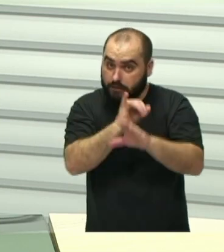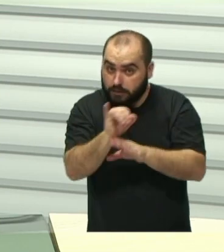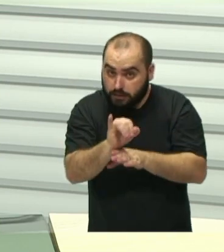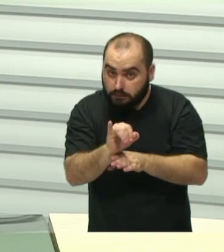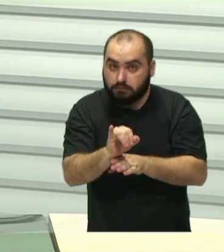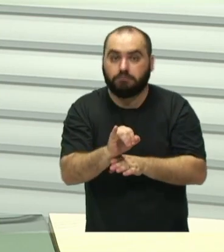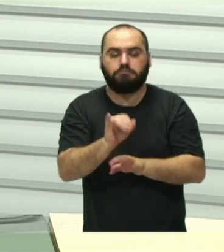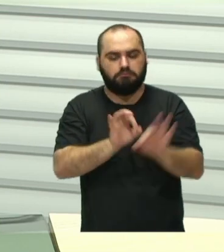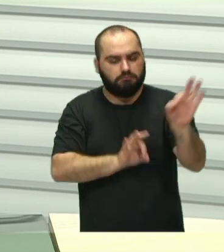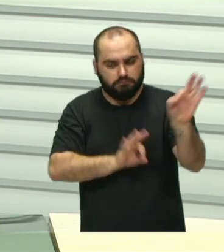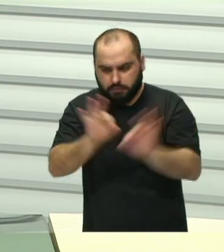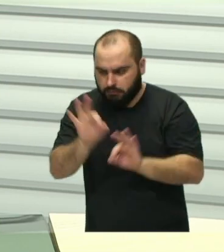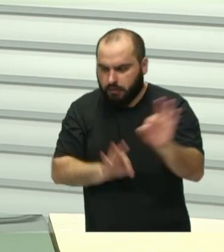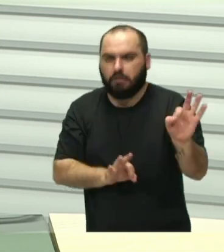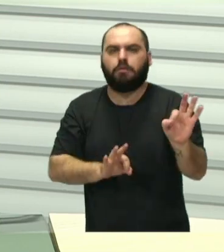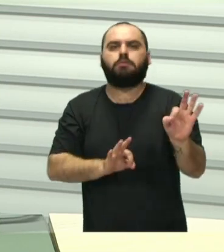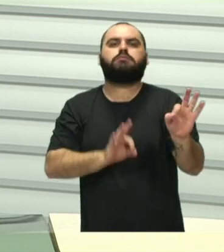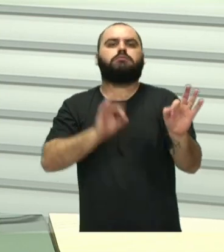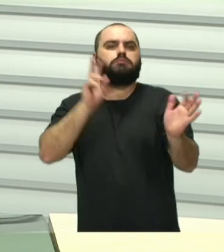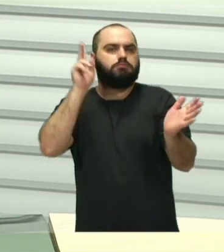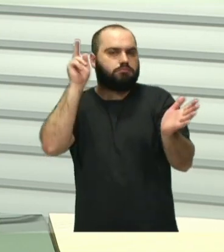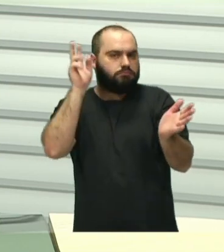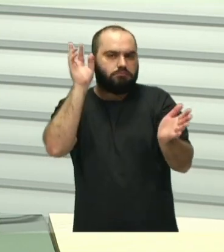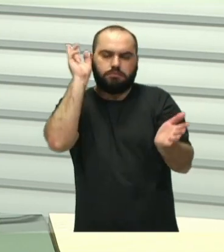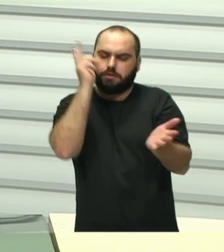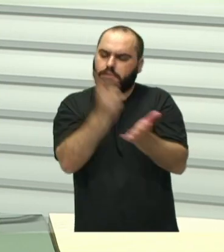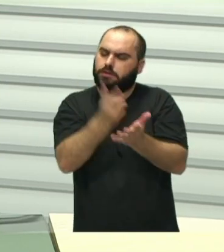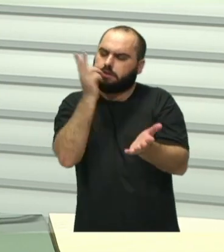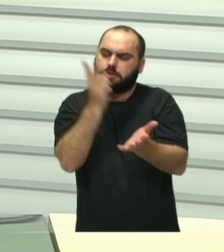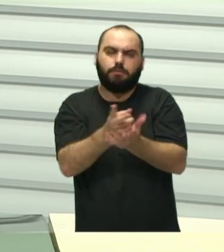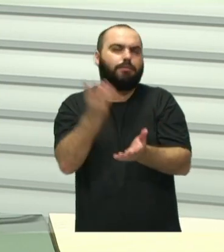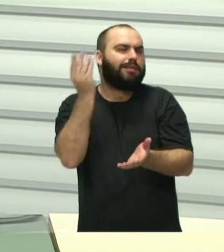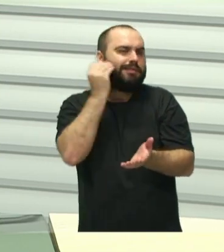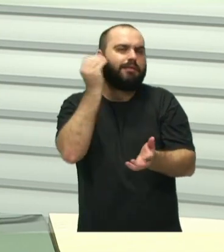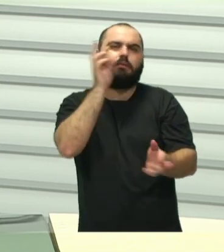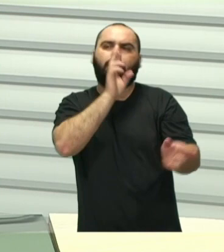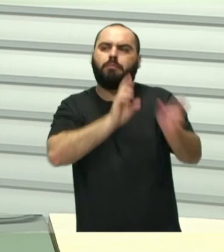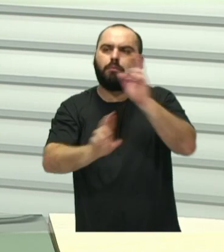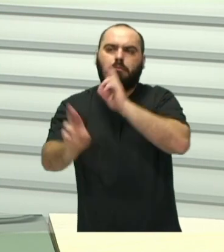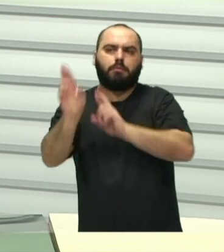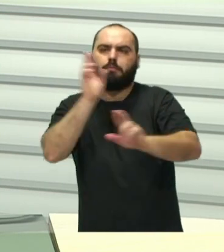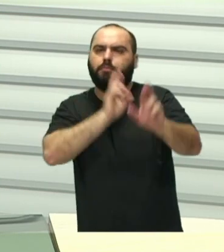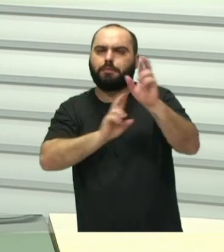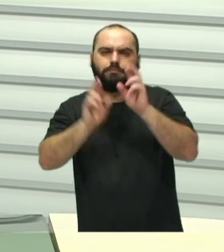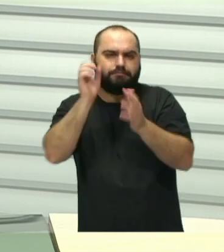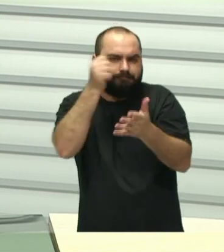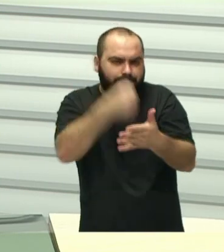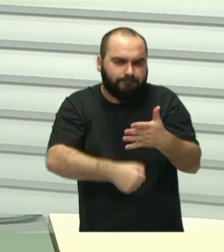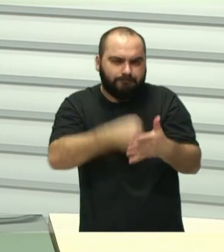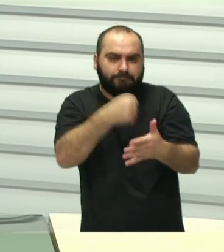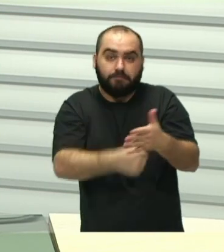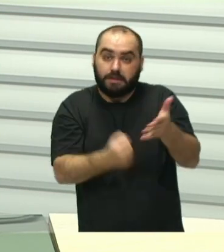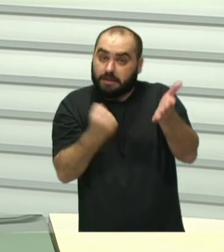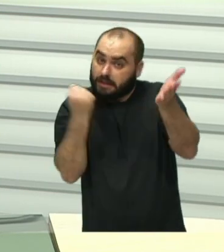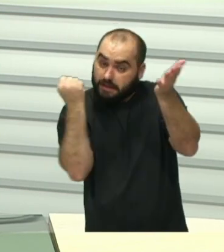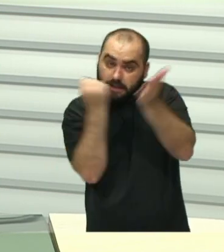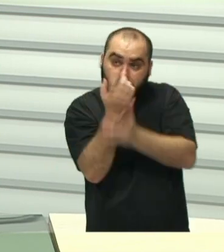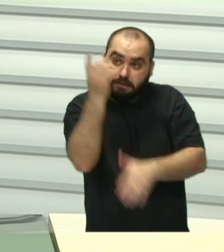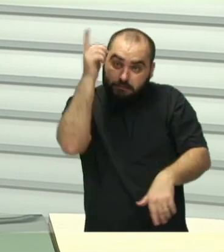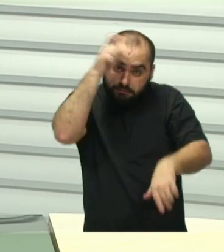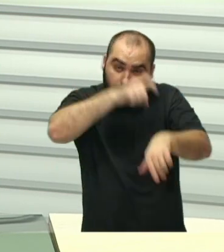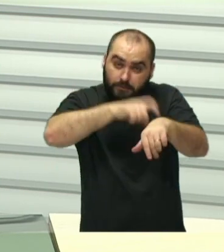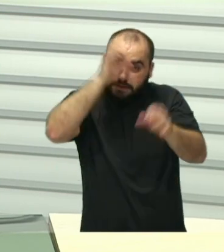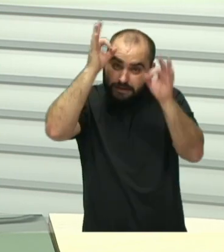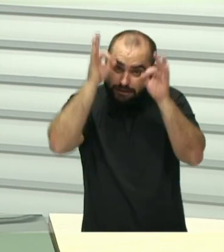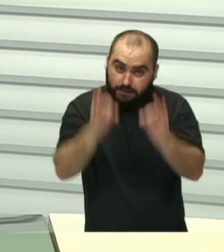está preparada está à frente do tempo buscando sempre soluções cobrando quem tem cobrar e criando também na hora que tem que criar